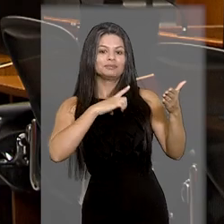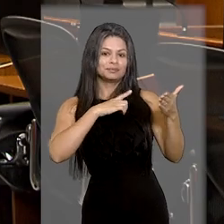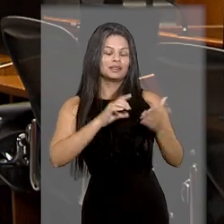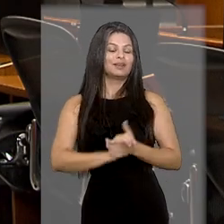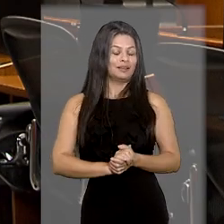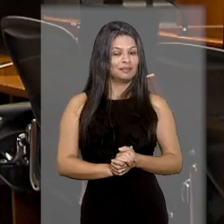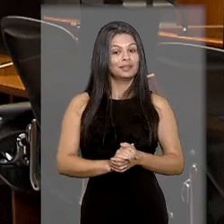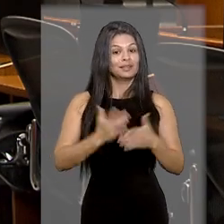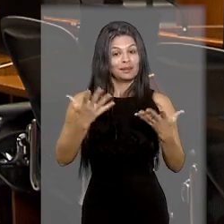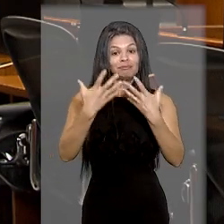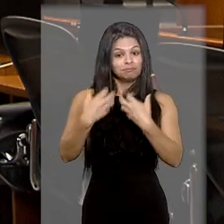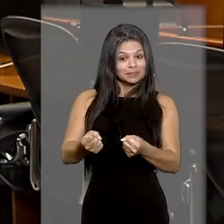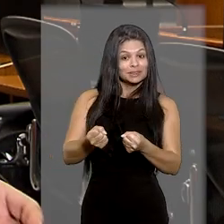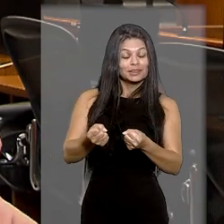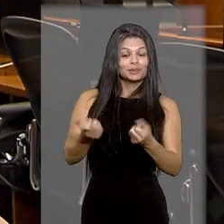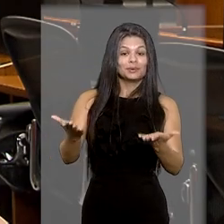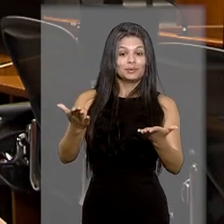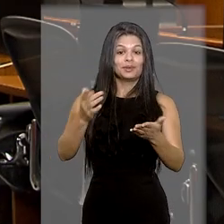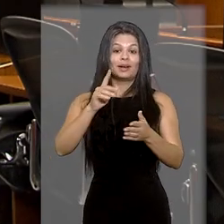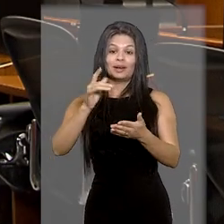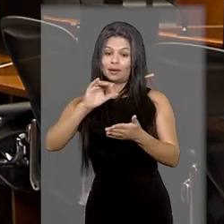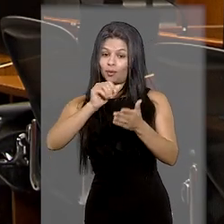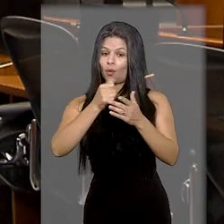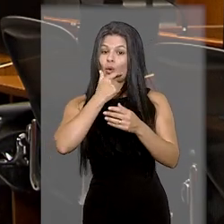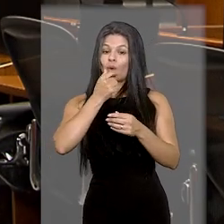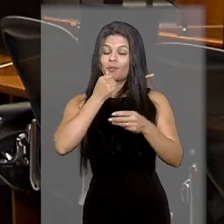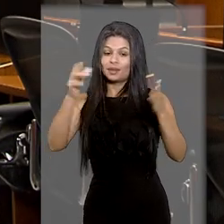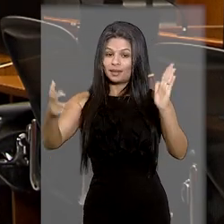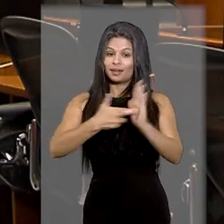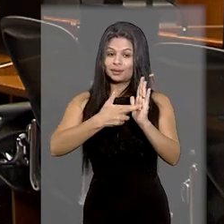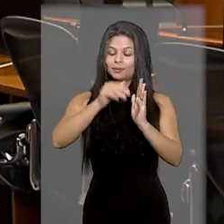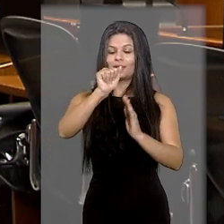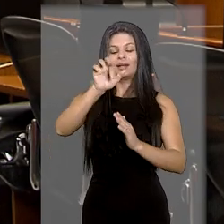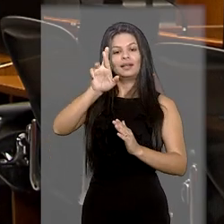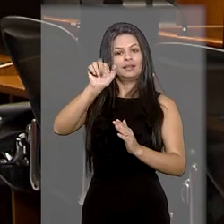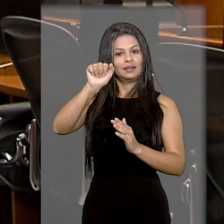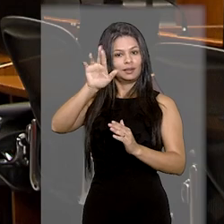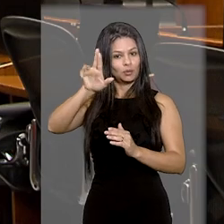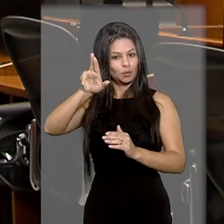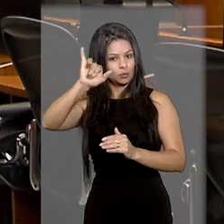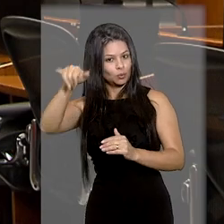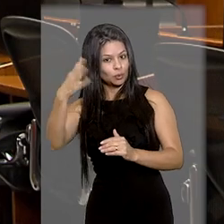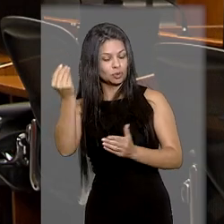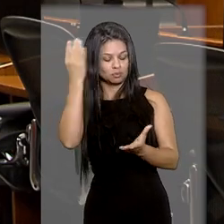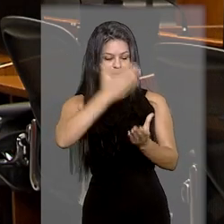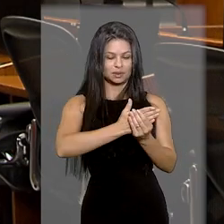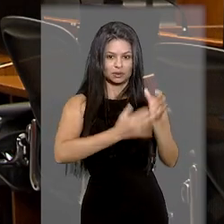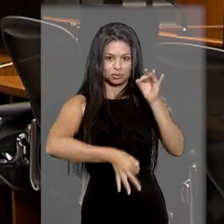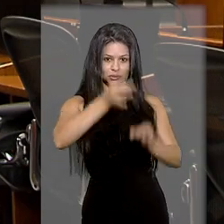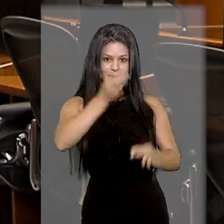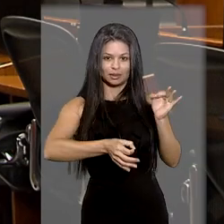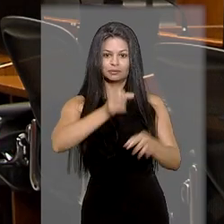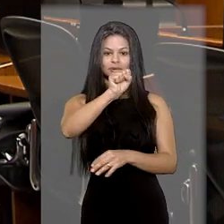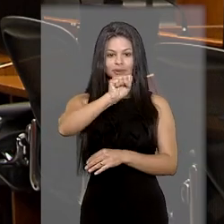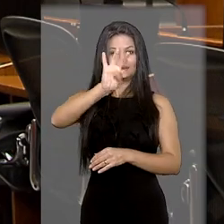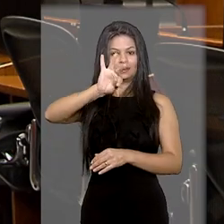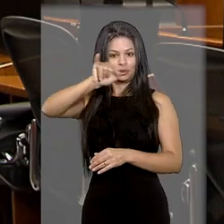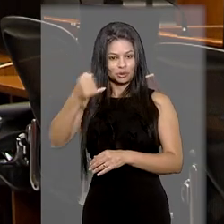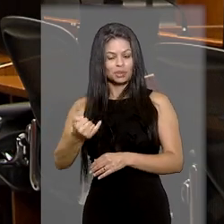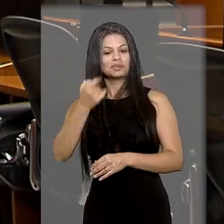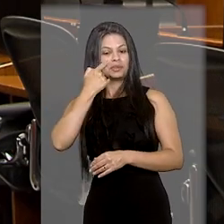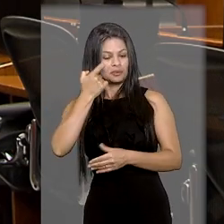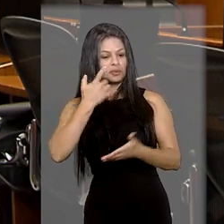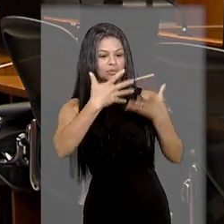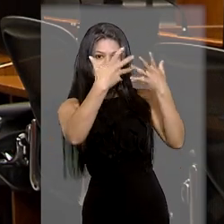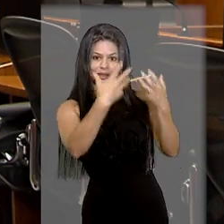Ministro Raul Araújo apontou precedentes recentes do STF inclusive em reforma de julgados do STJ que reconheceram